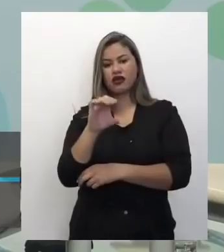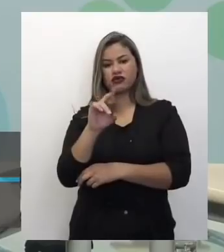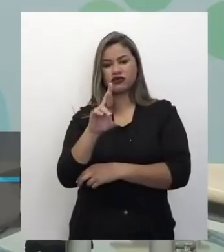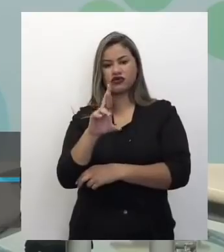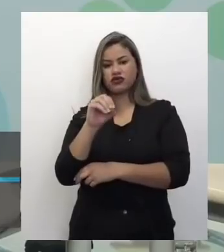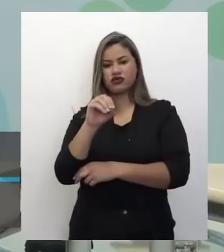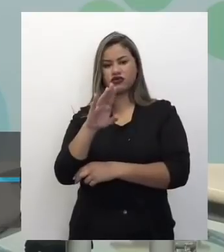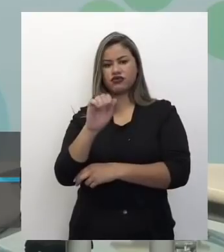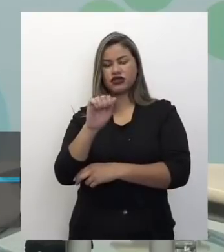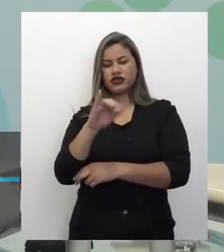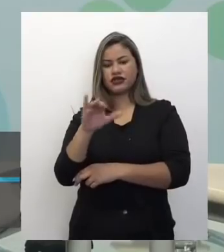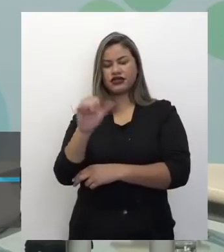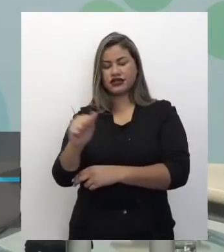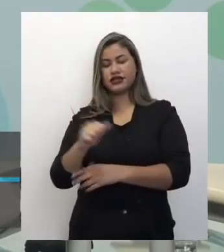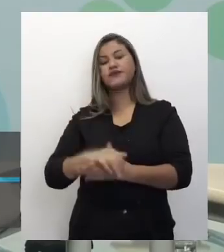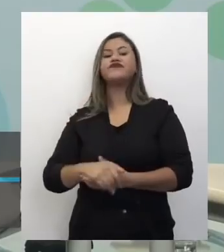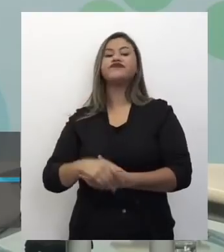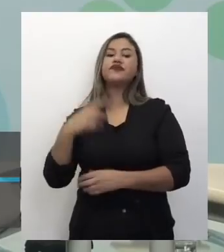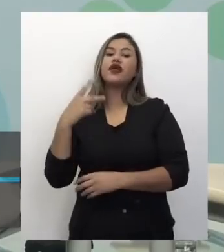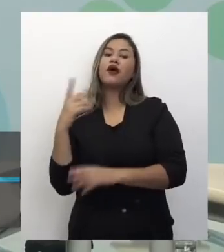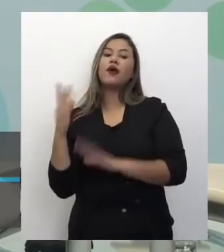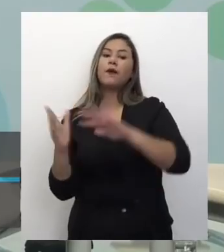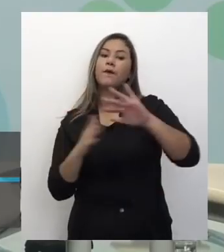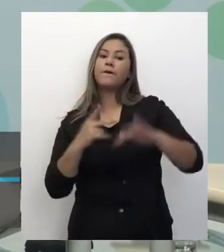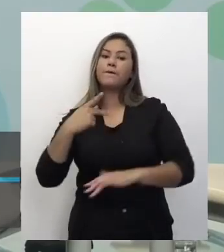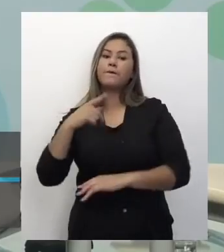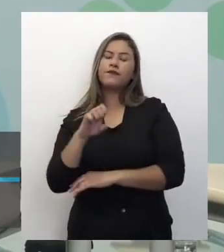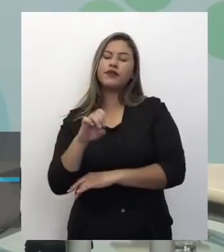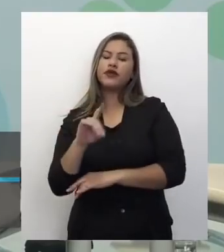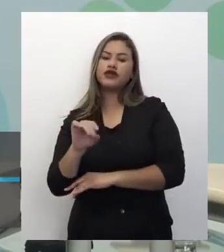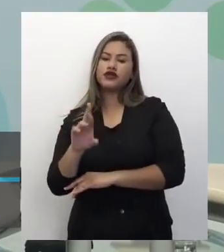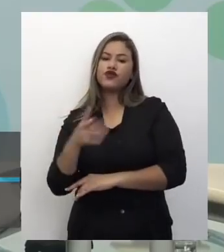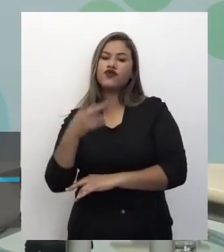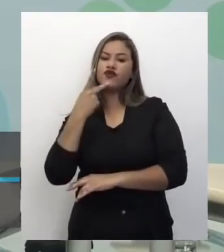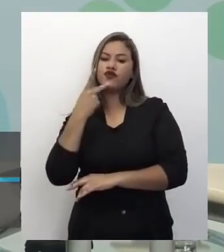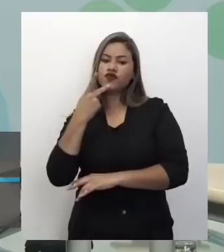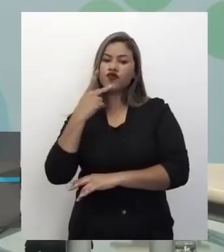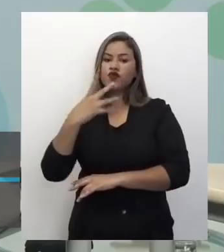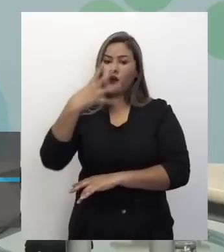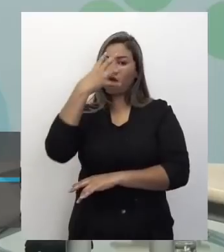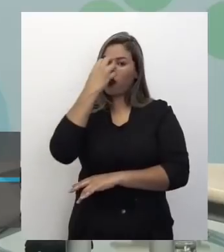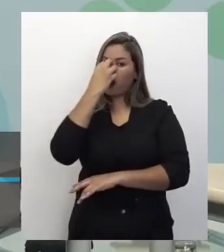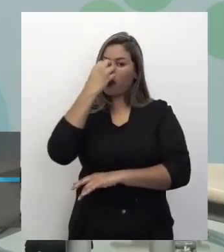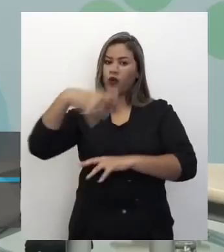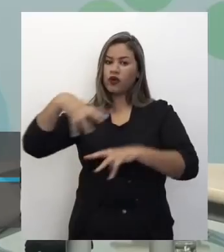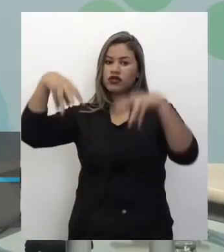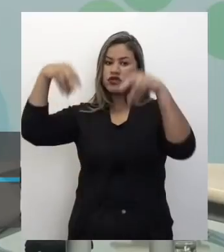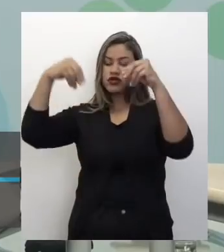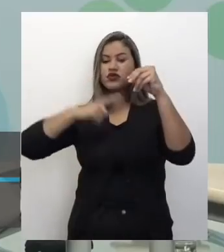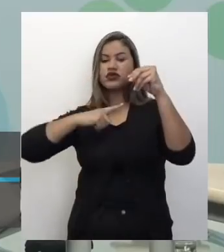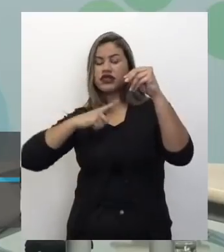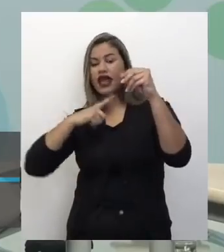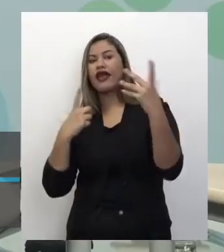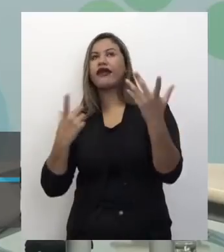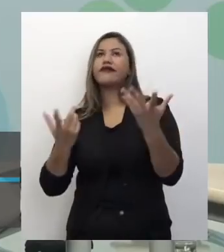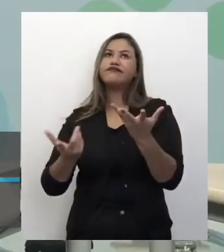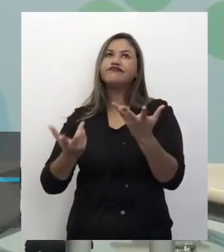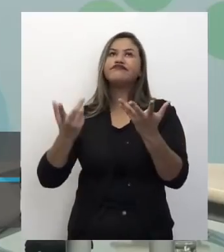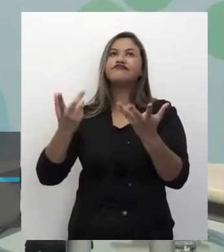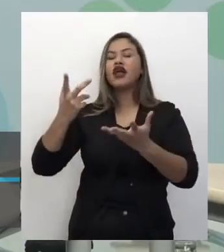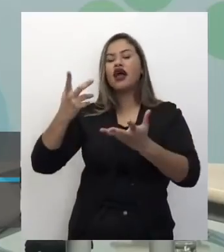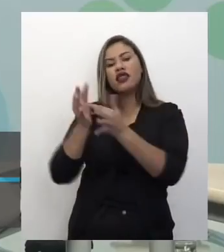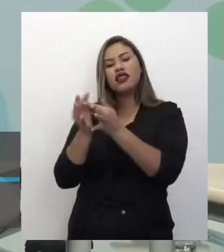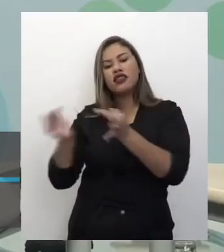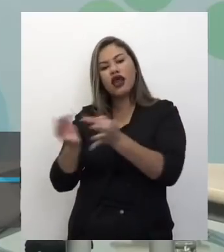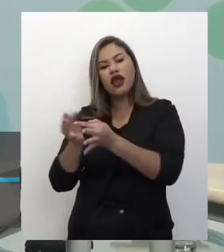outros mais elaborados. Na questão aí, né, dos espetáculos que são apresentados.